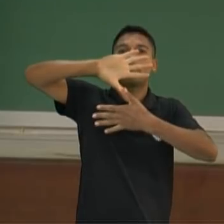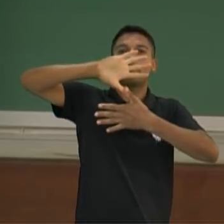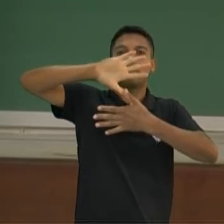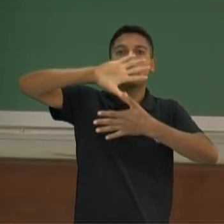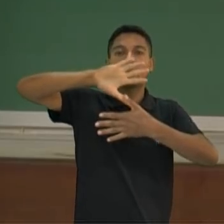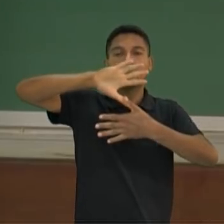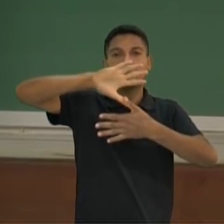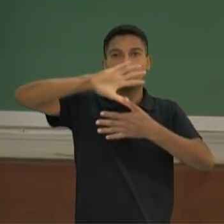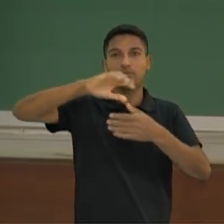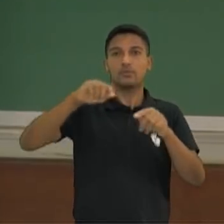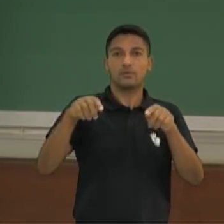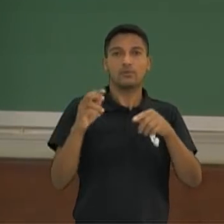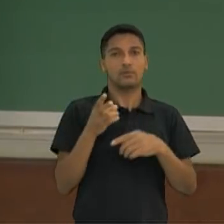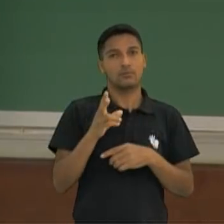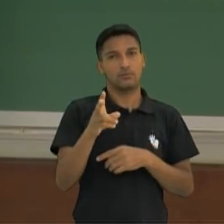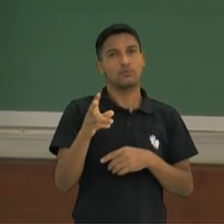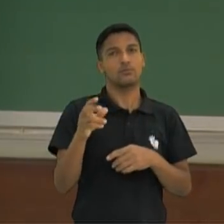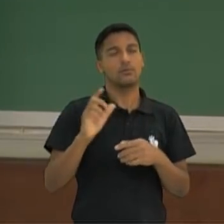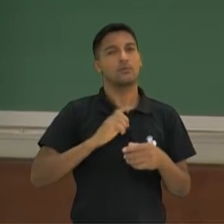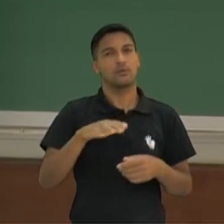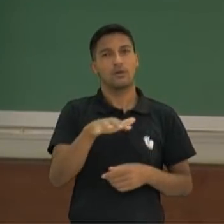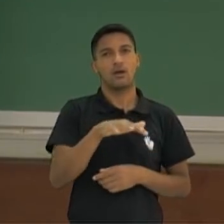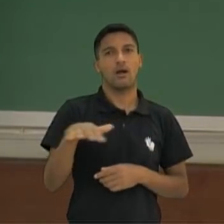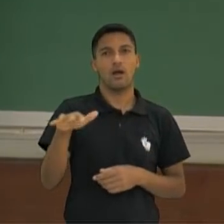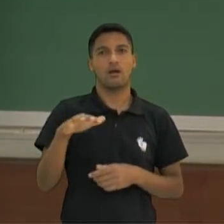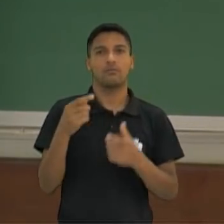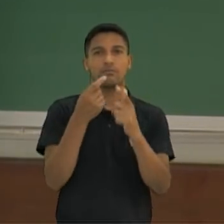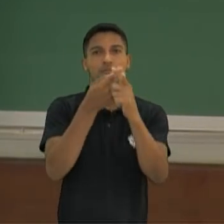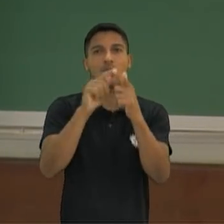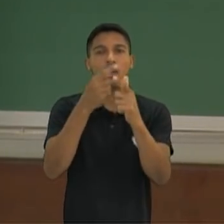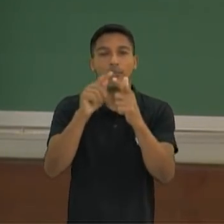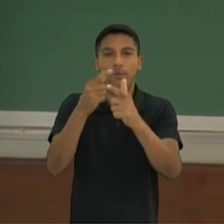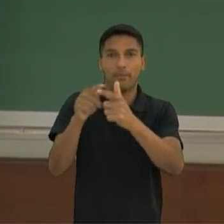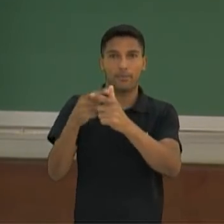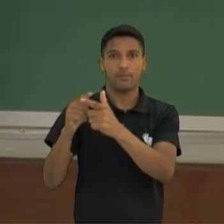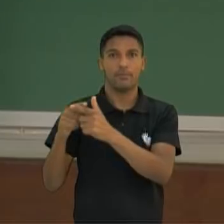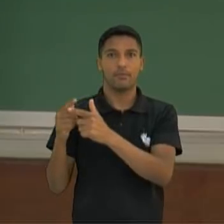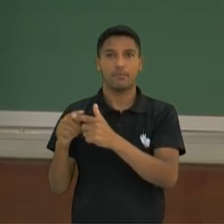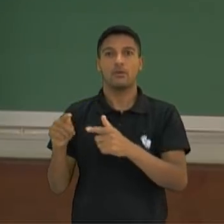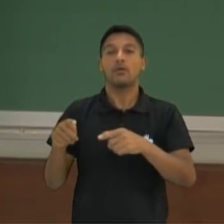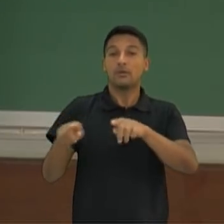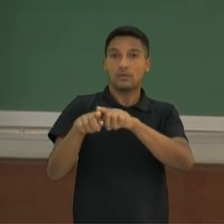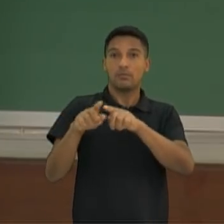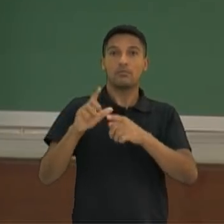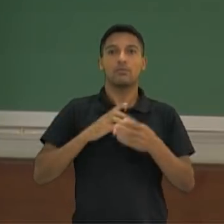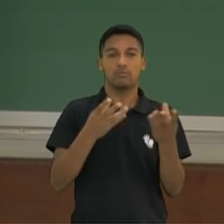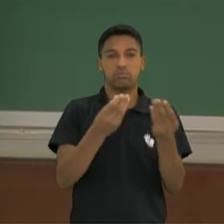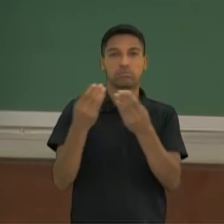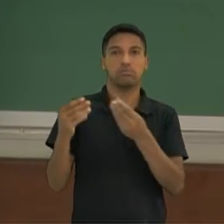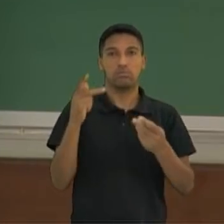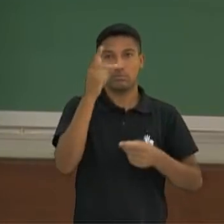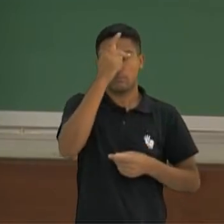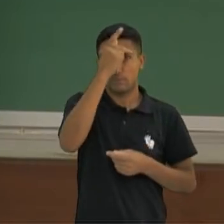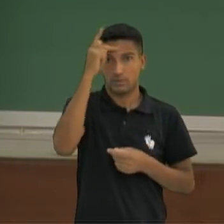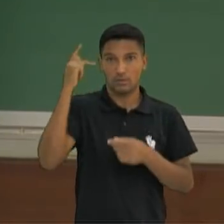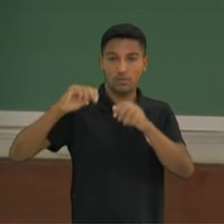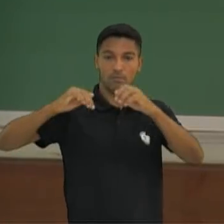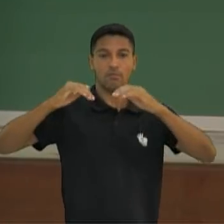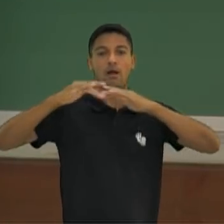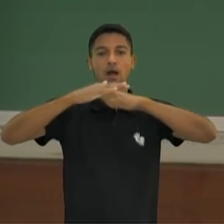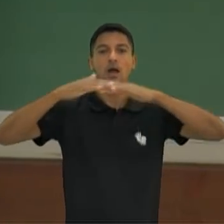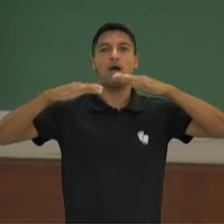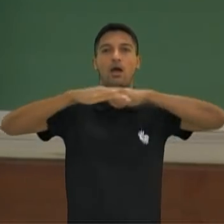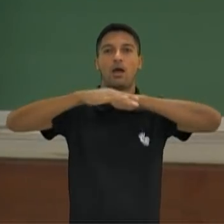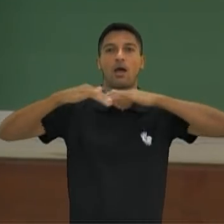Nós estamos vendo, então, áreas com um volume muito grande de concentração de pessoas, e neste volume grande